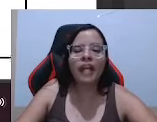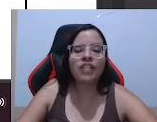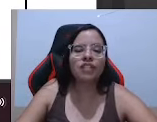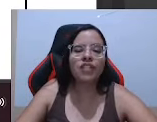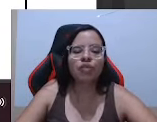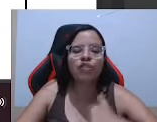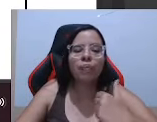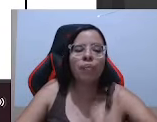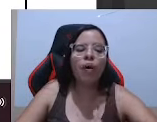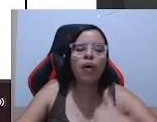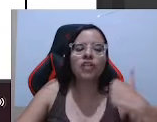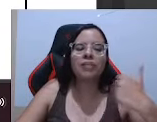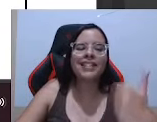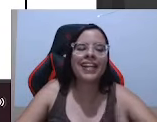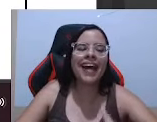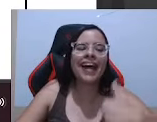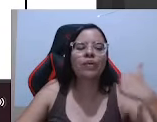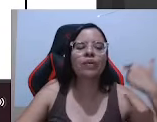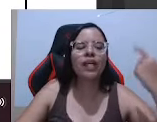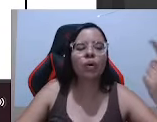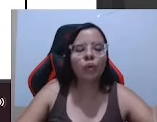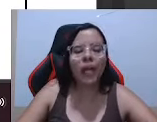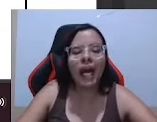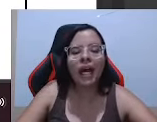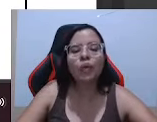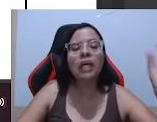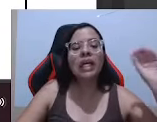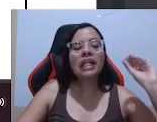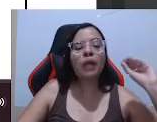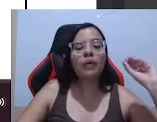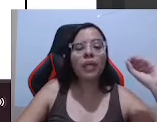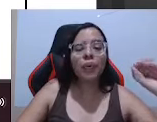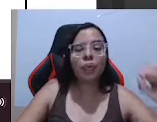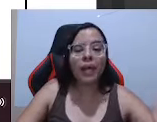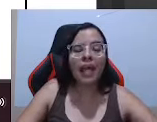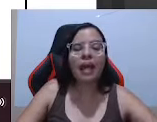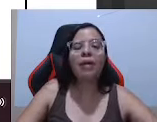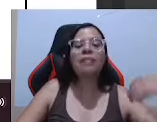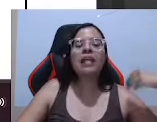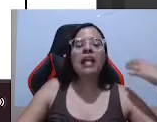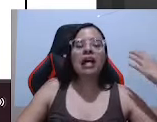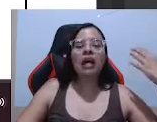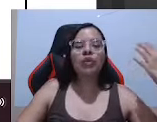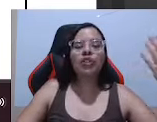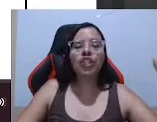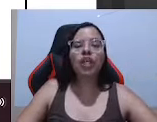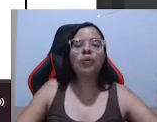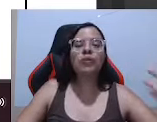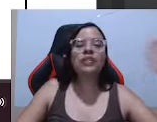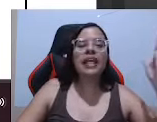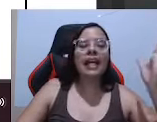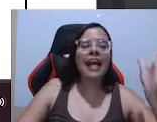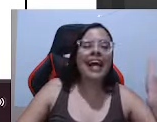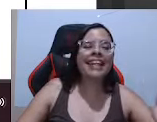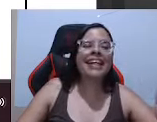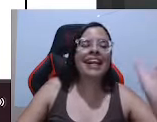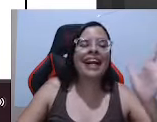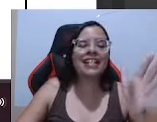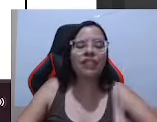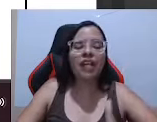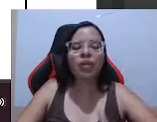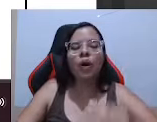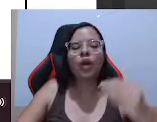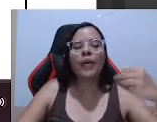ponto, ok? E se você não tiver pós-mestrado nem doutorado, não tem problema. Os títulos têm